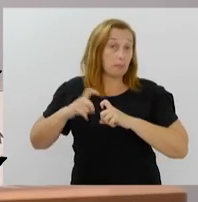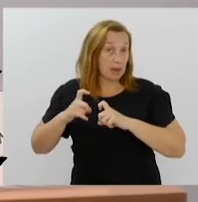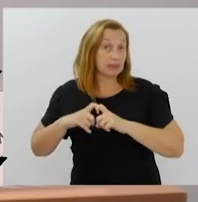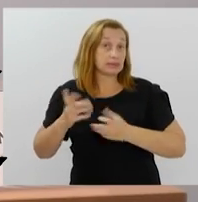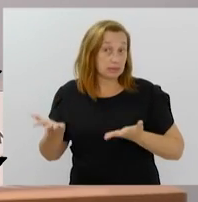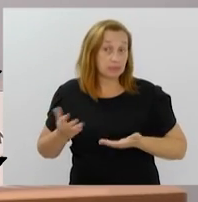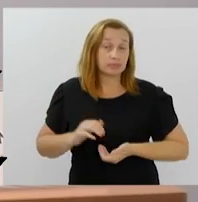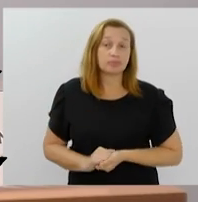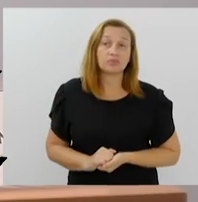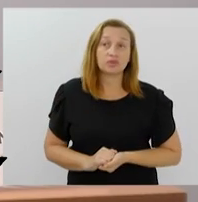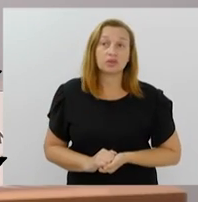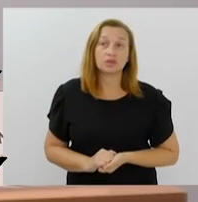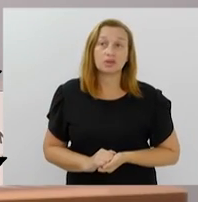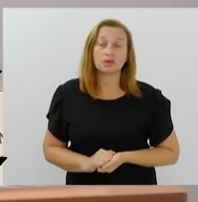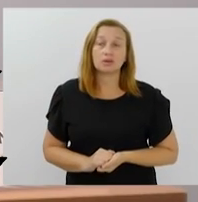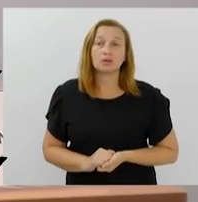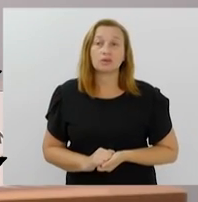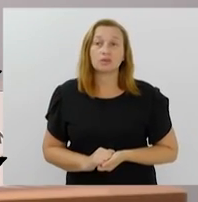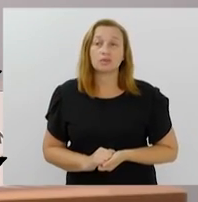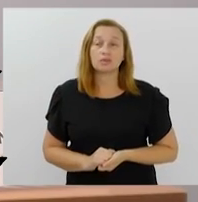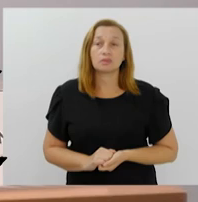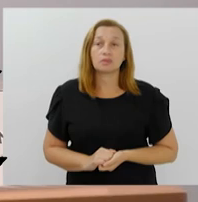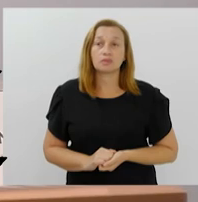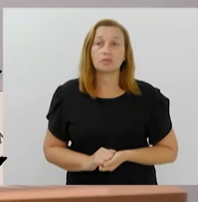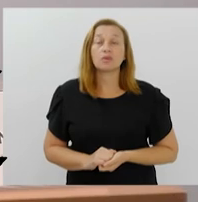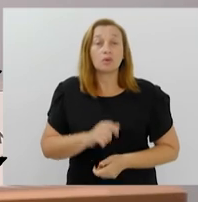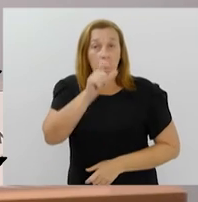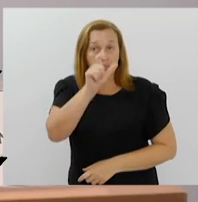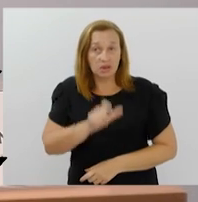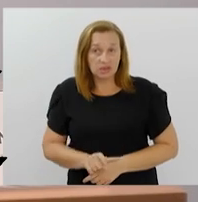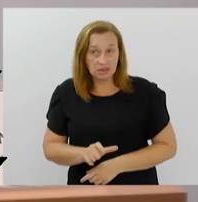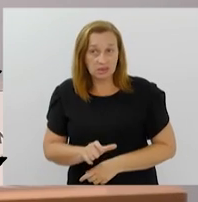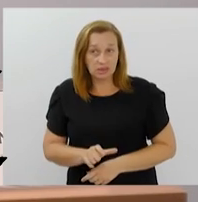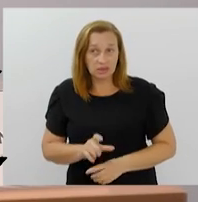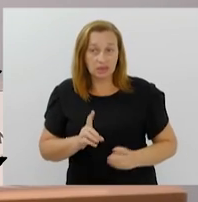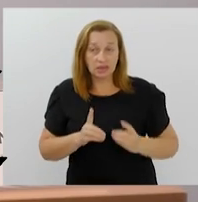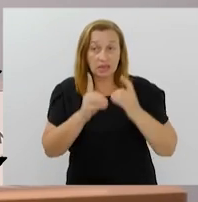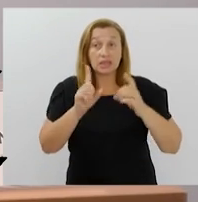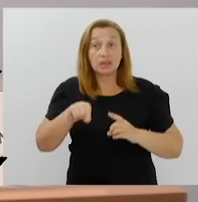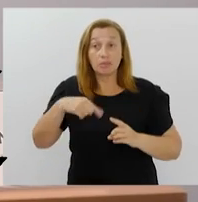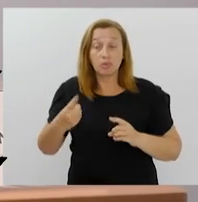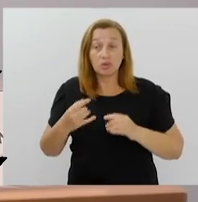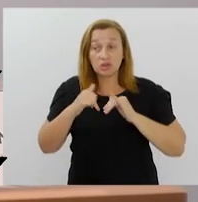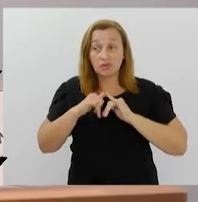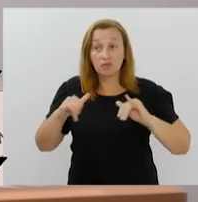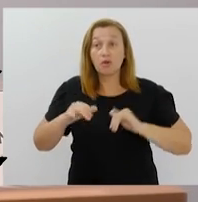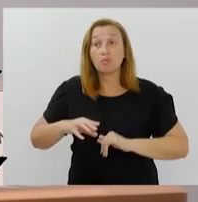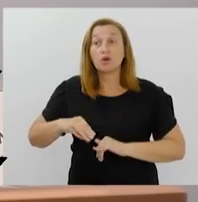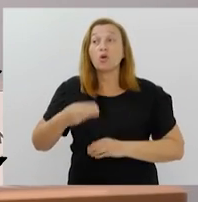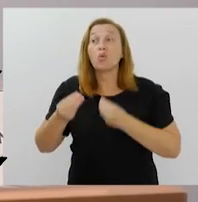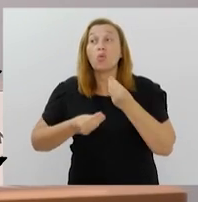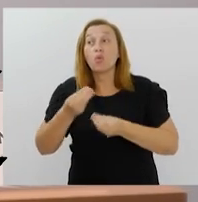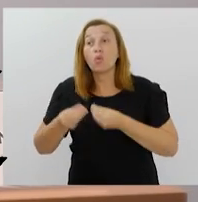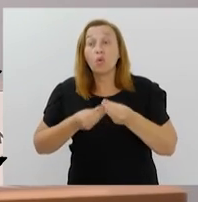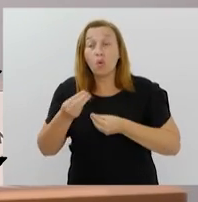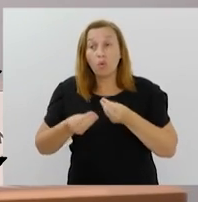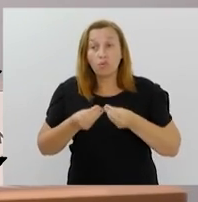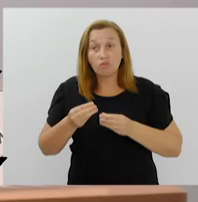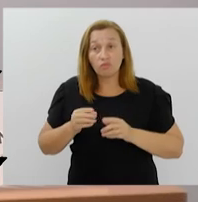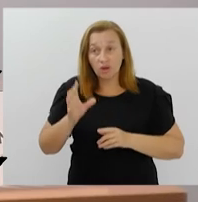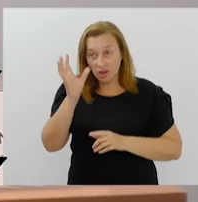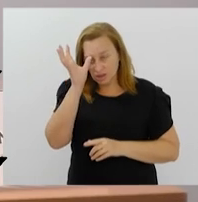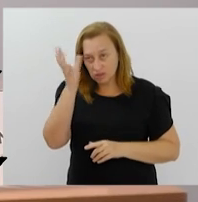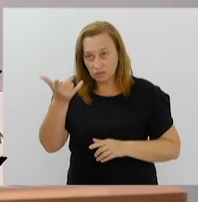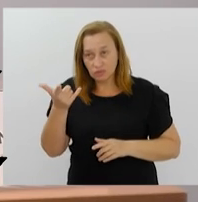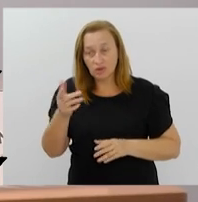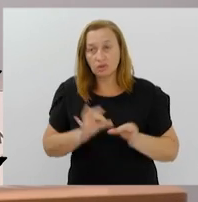isso né E aí atende o o o o paciente e depois informa quem é que como é que vai ser o custeio disso tá só queria fazer